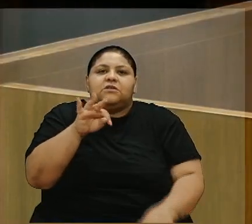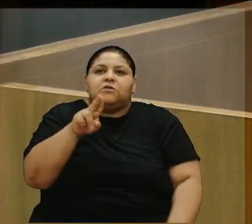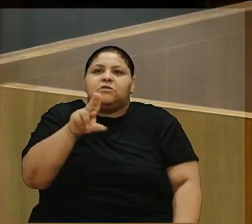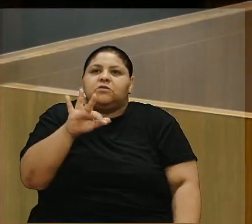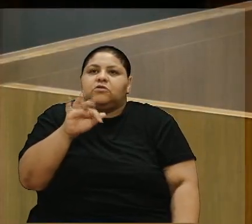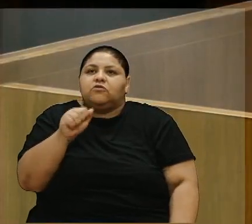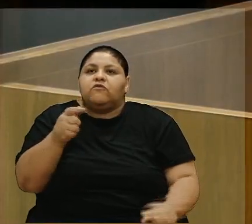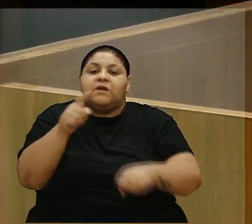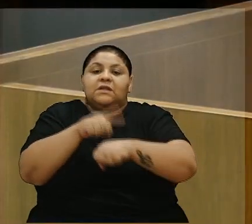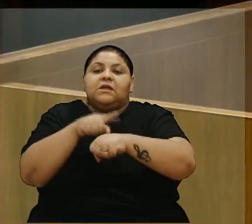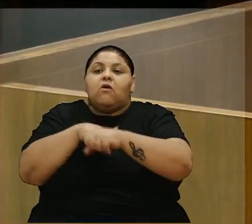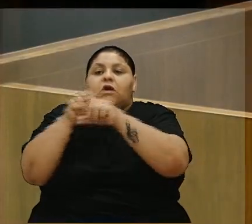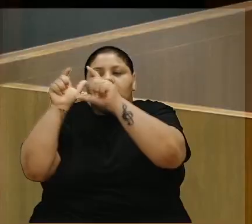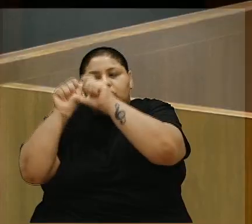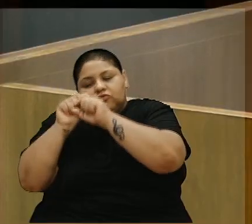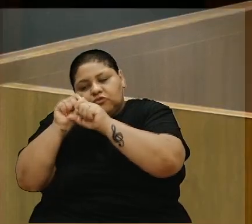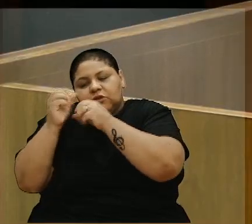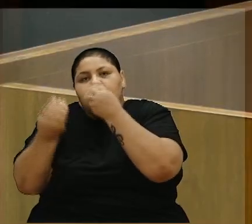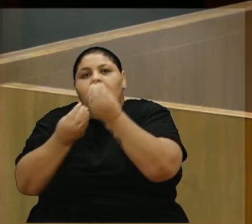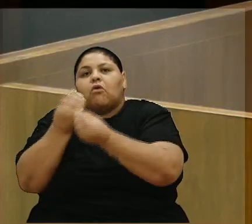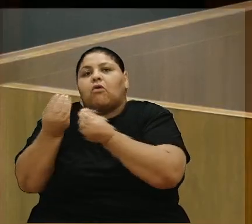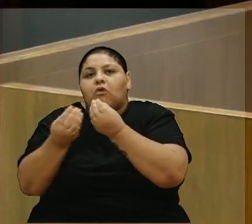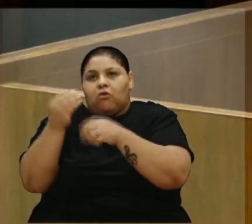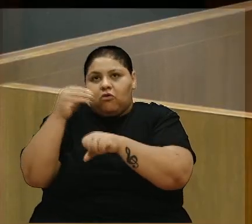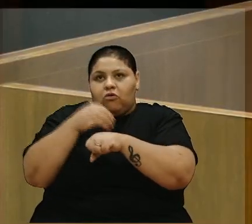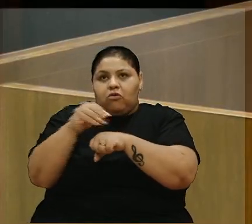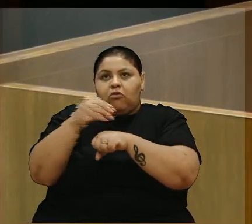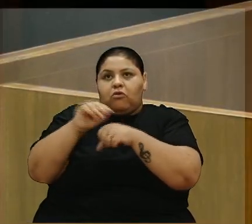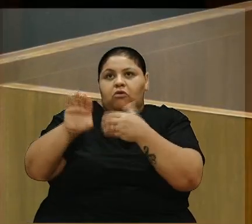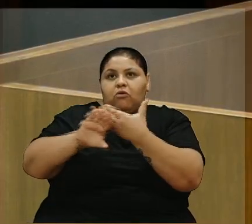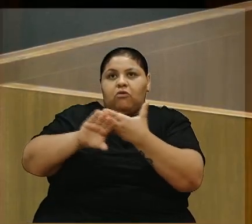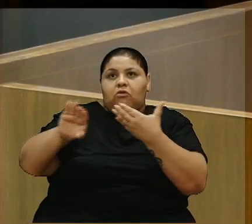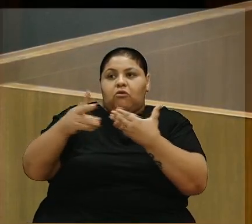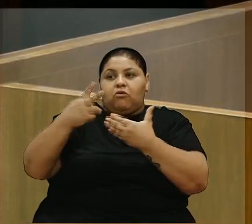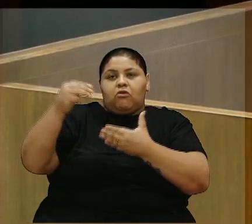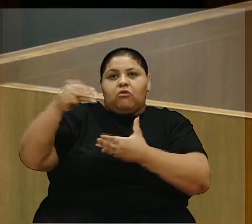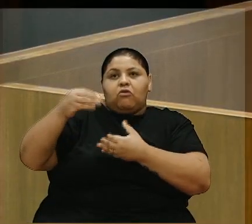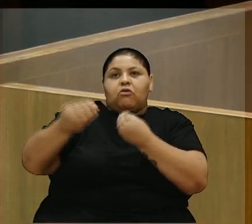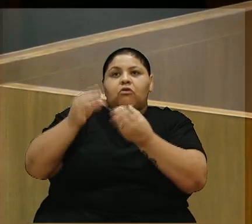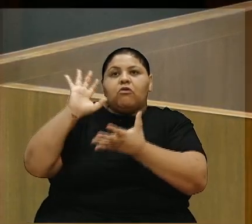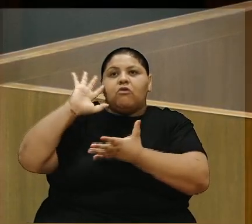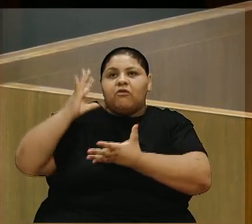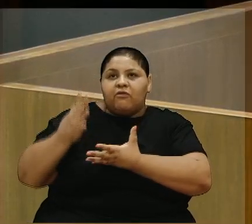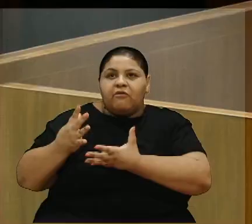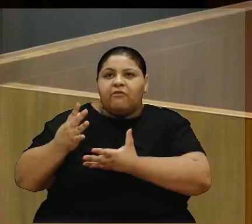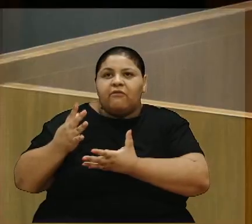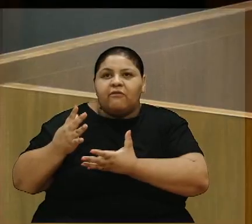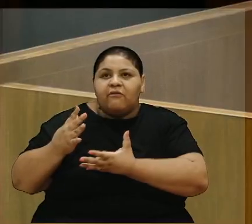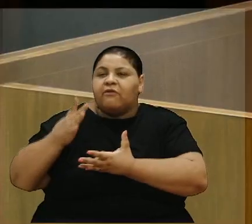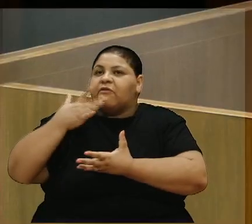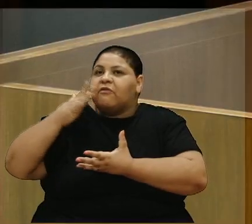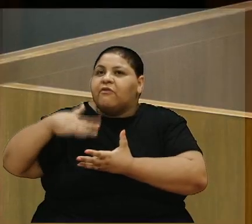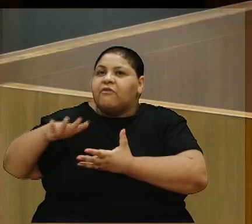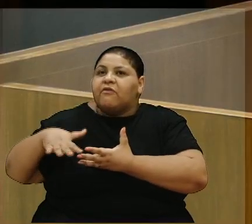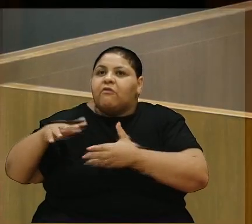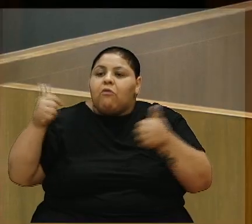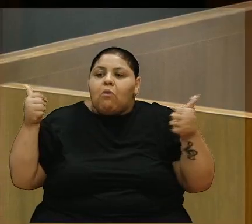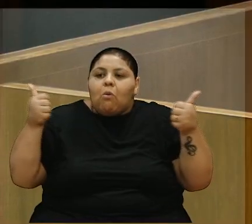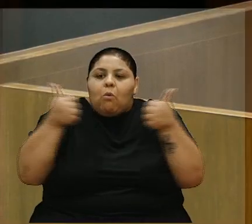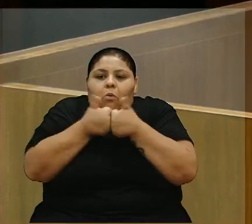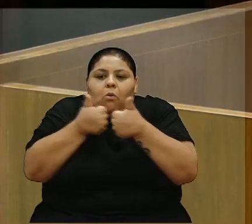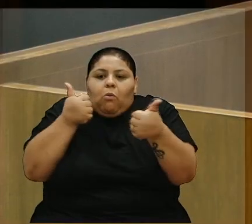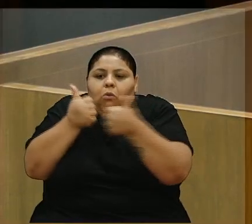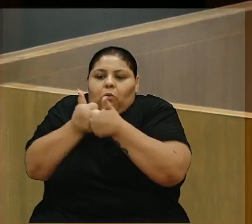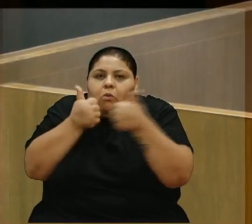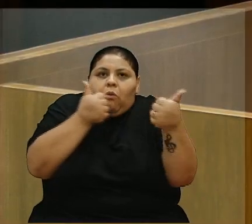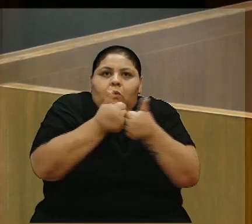como é que é feito? O que eu recomendo é um distanciamento de 2 metros. E o que acontece o quê? As crianças estão empilhadas umas em cima